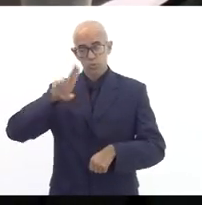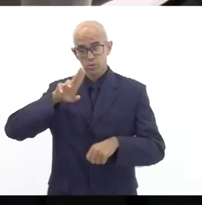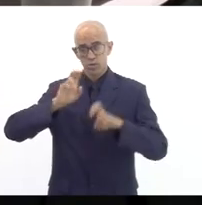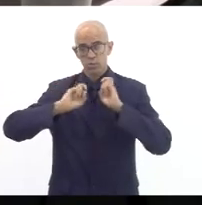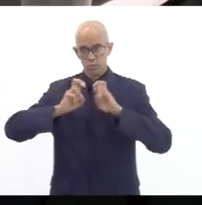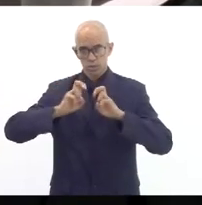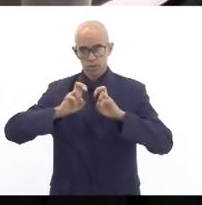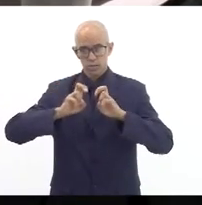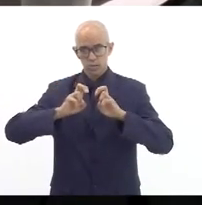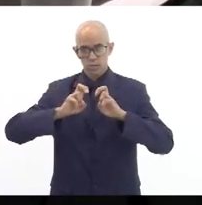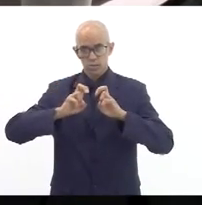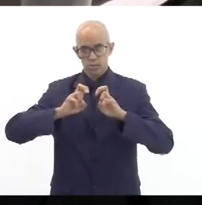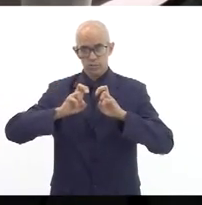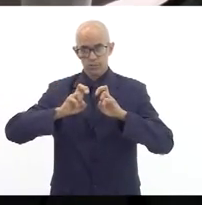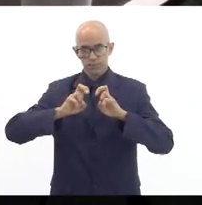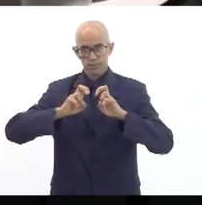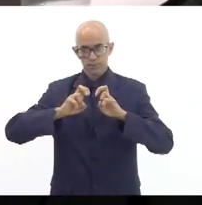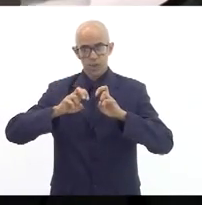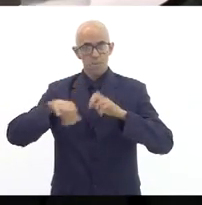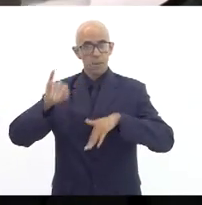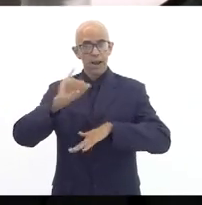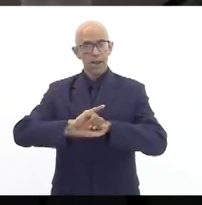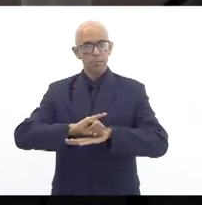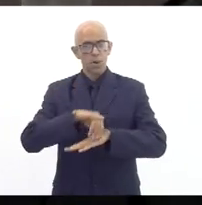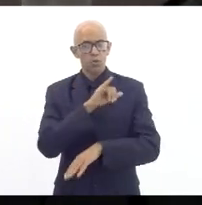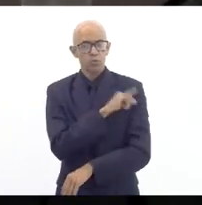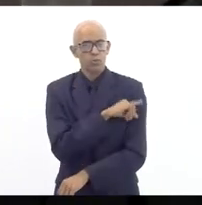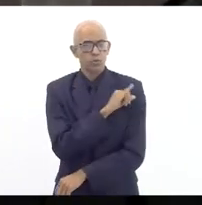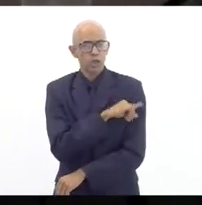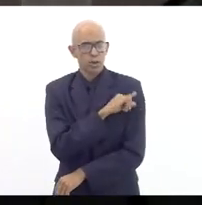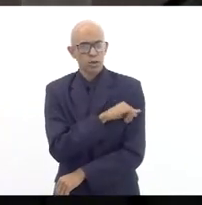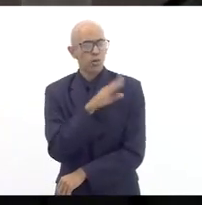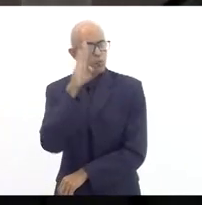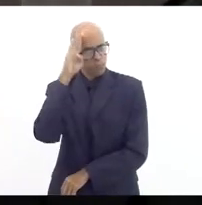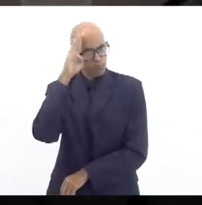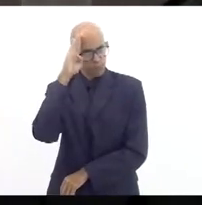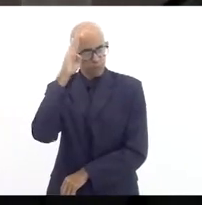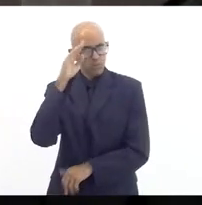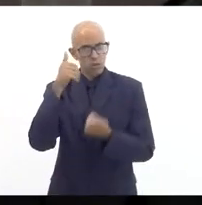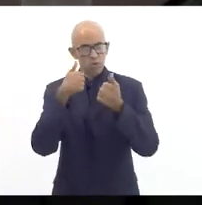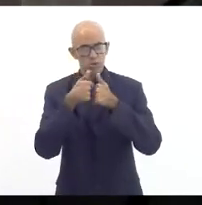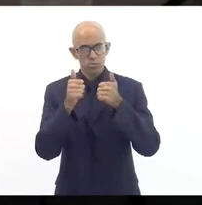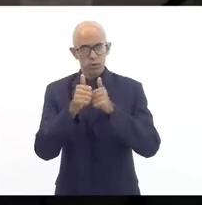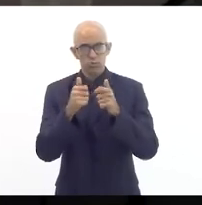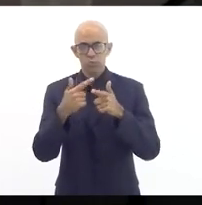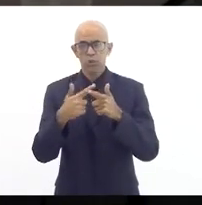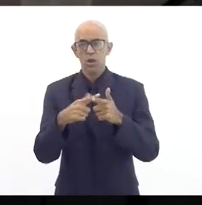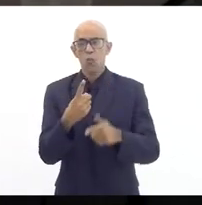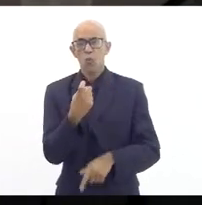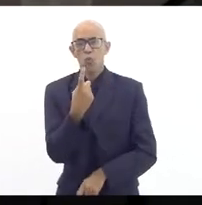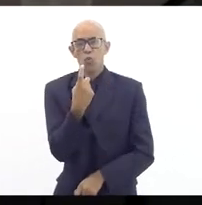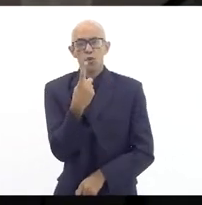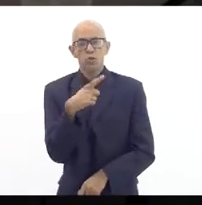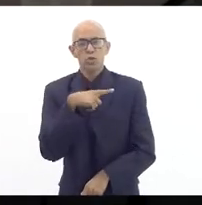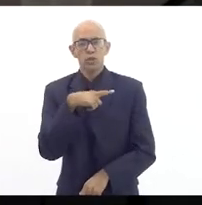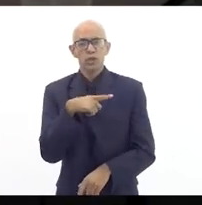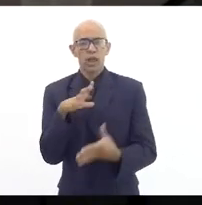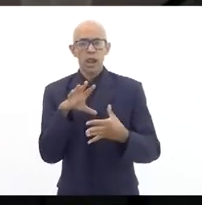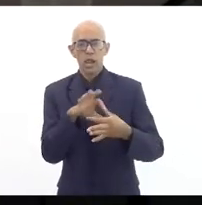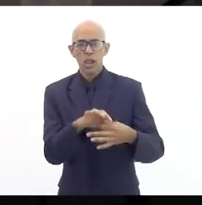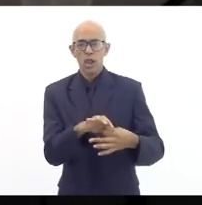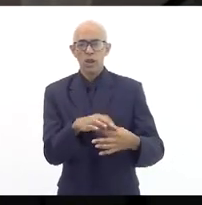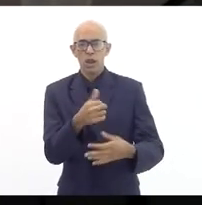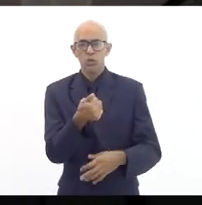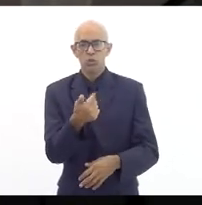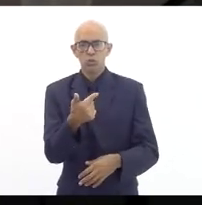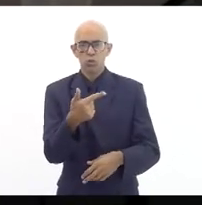né, para a região metropolitana do Rio de Janeiro, o principal meio de transporte, porque é o único modal que atravessa mais de 12 municípios. E eu acho que